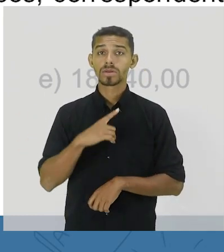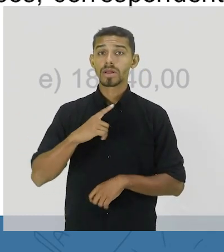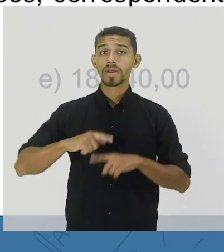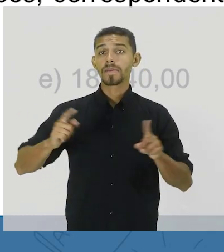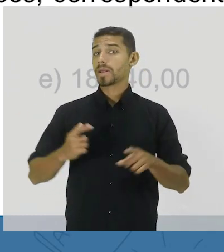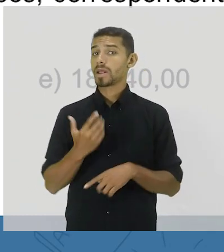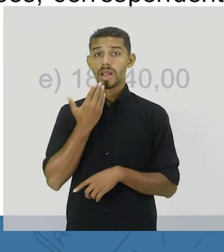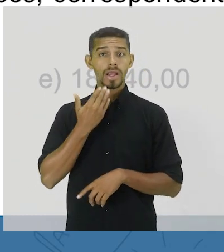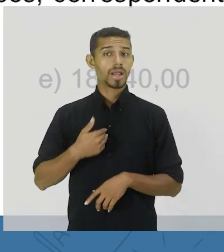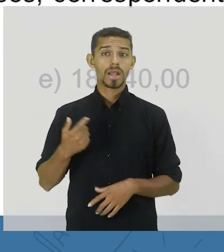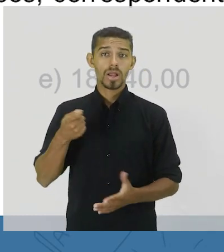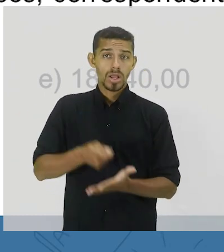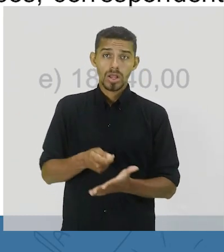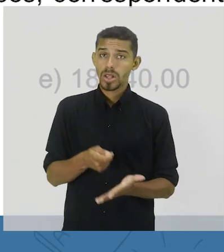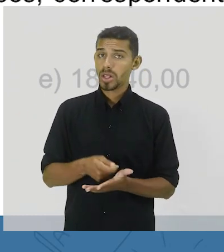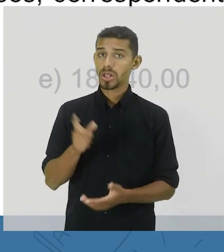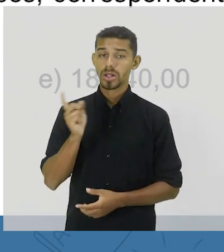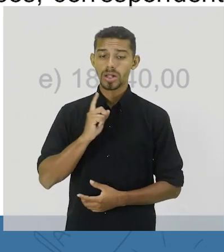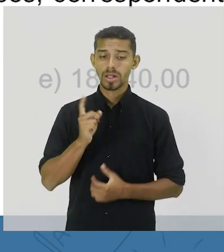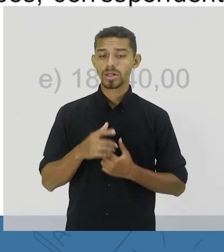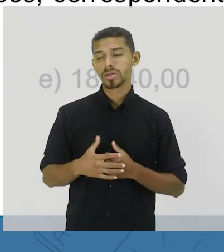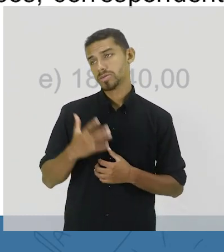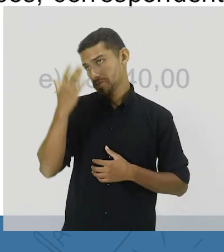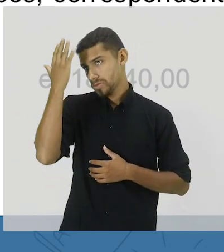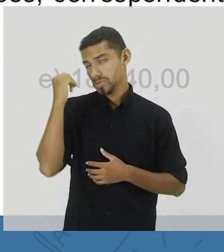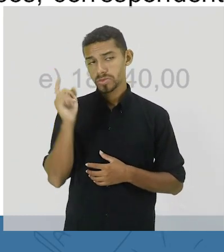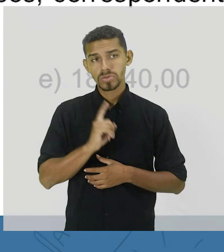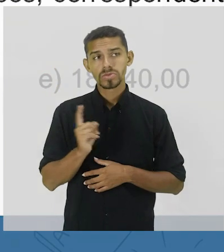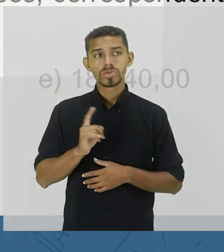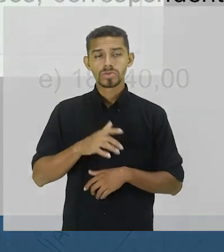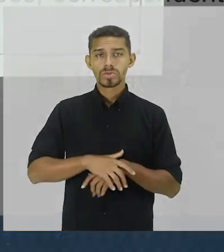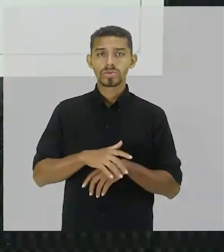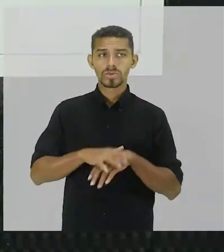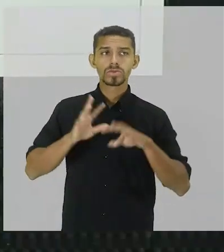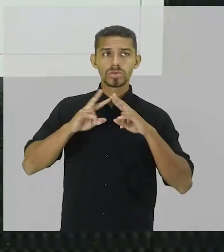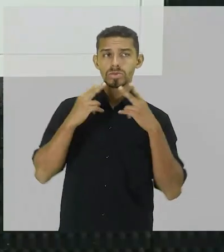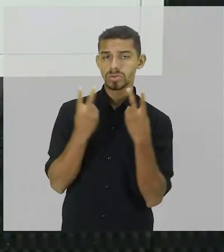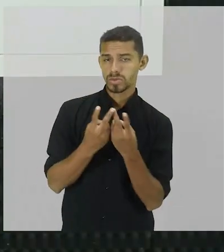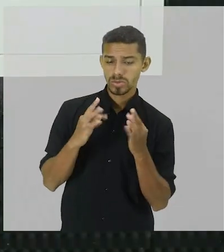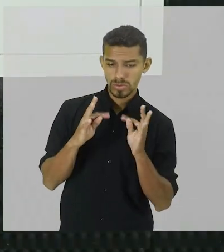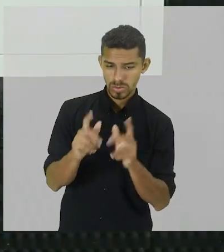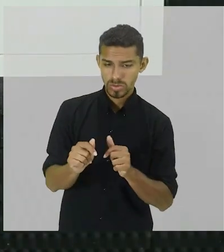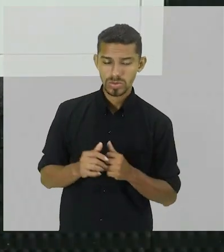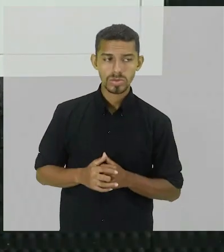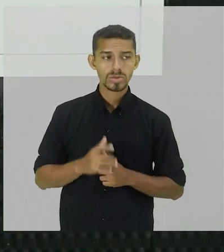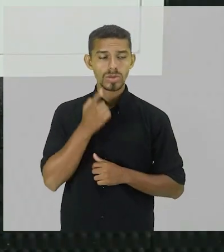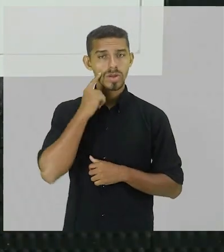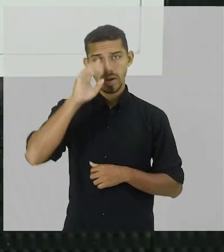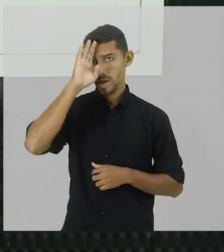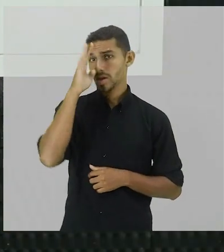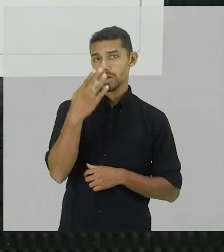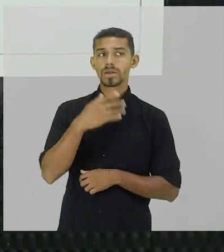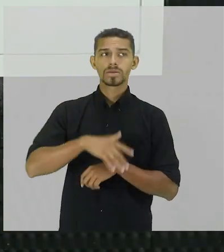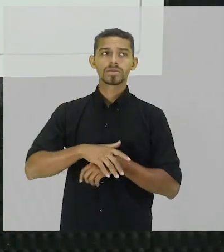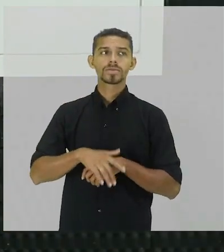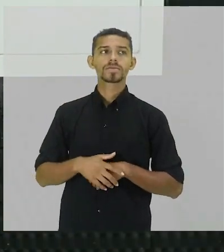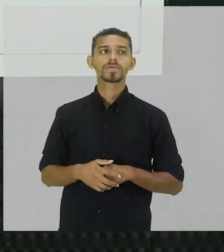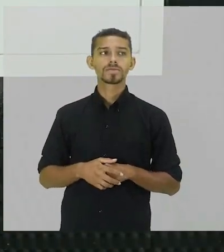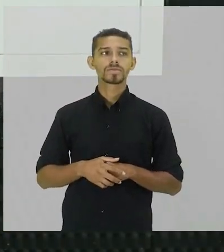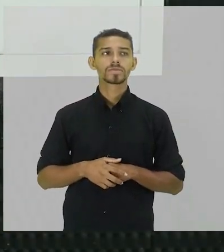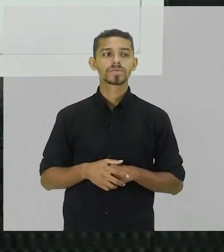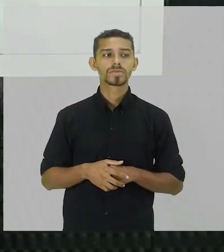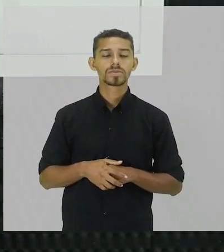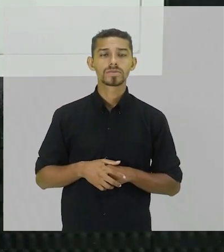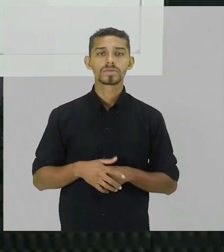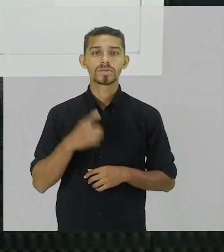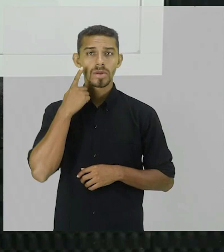mas ela não é obrigada, o aluno tem que saber a fórmula de calcular o volume de todas as figuras, as principais pelo menos. Tá?